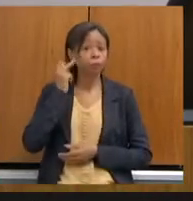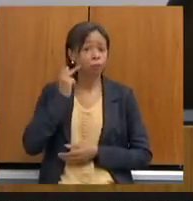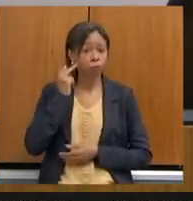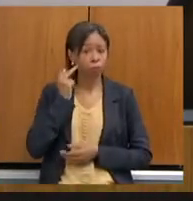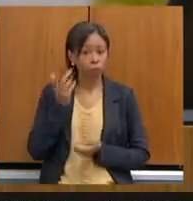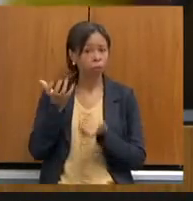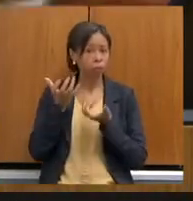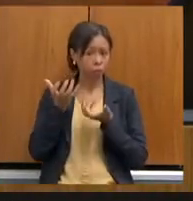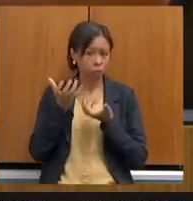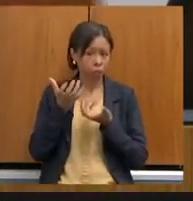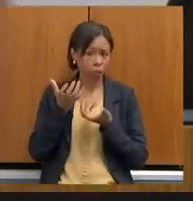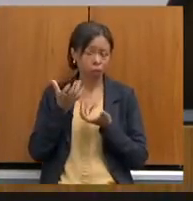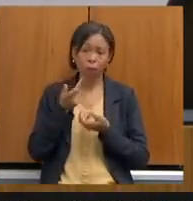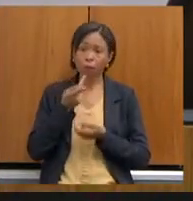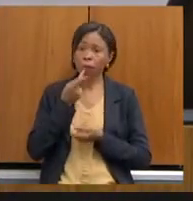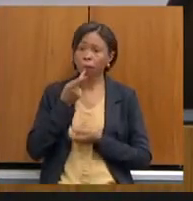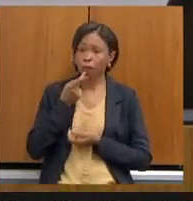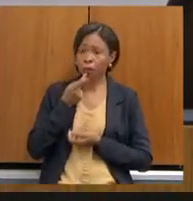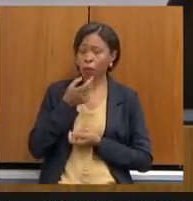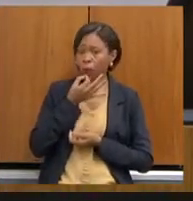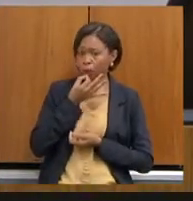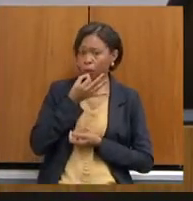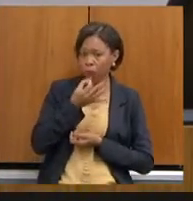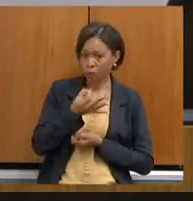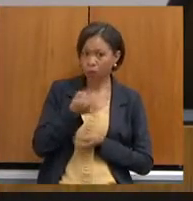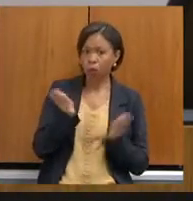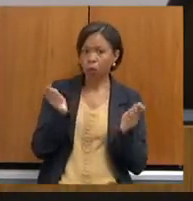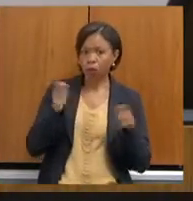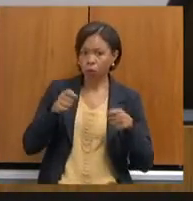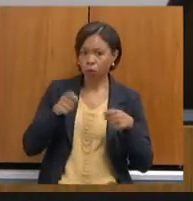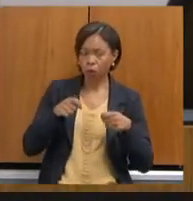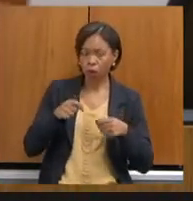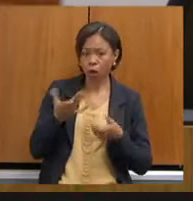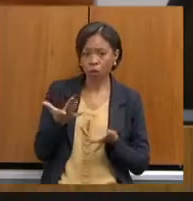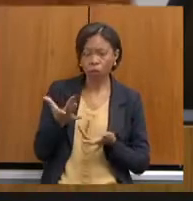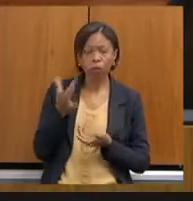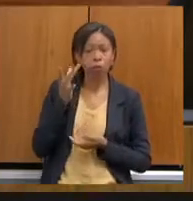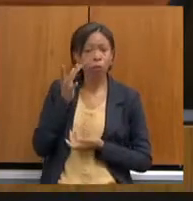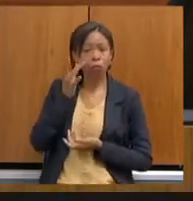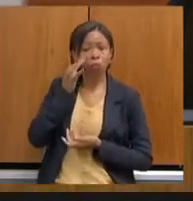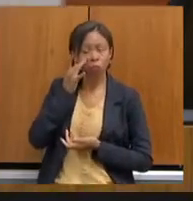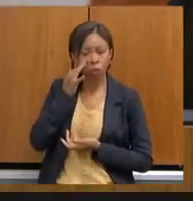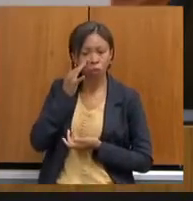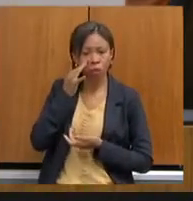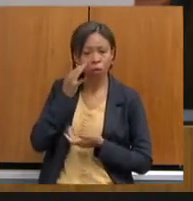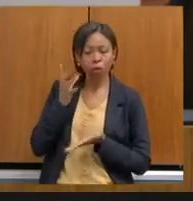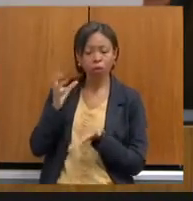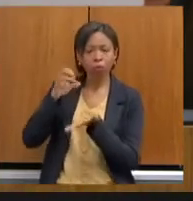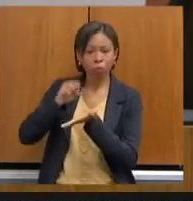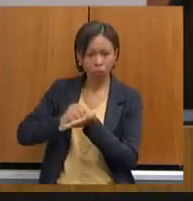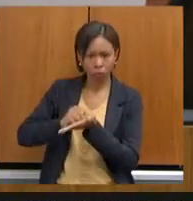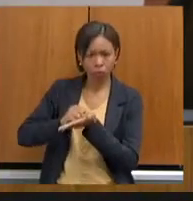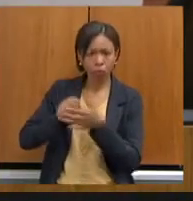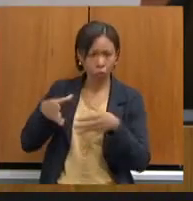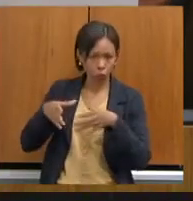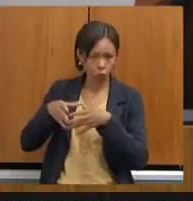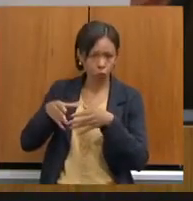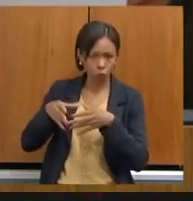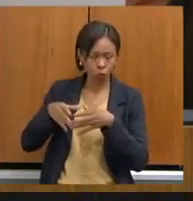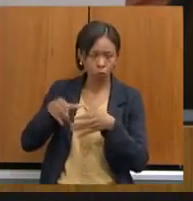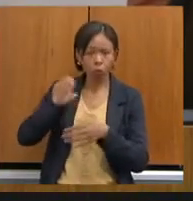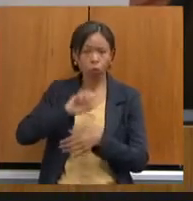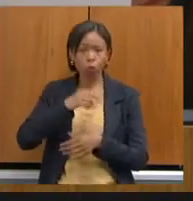desejarem fazer o uso da palavra podem se inscrever pessoalmente junto assessoria da comissão ou através